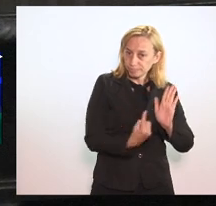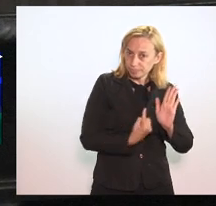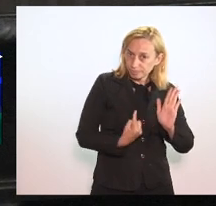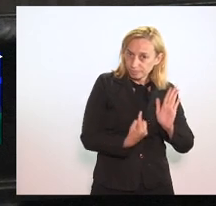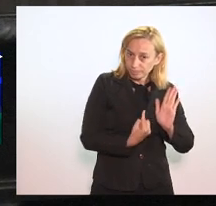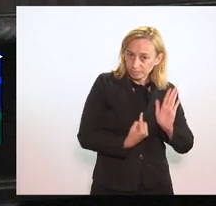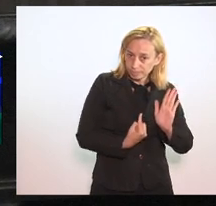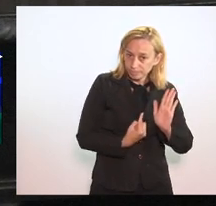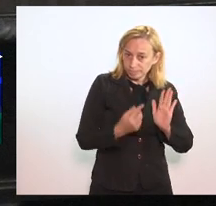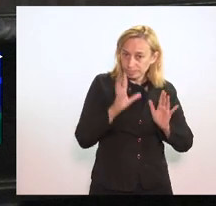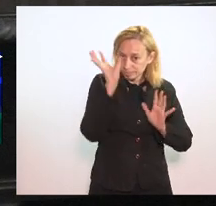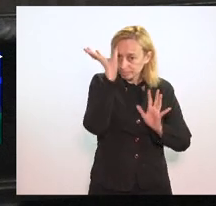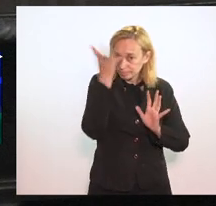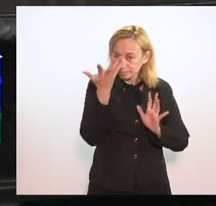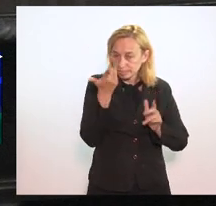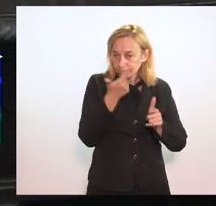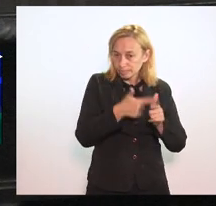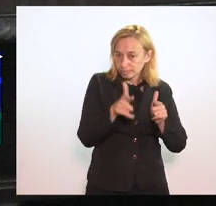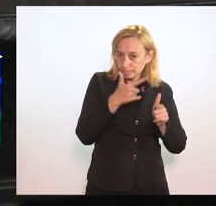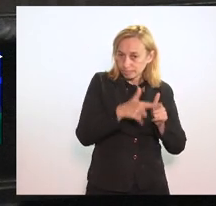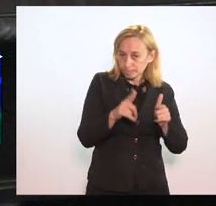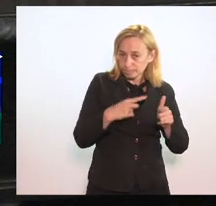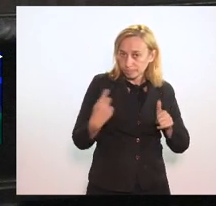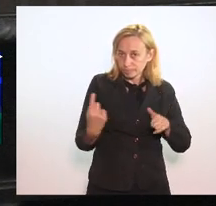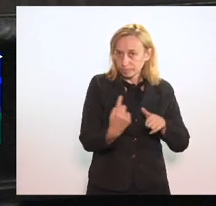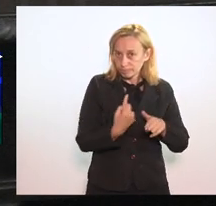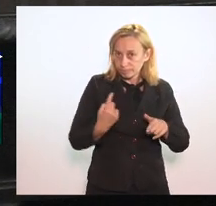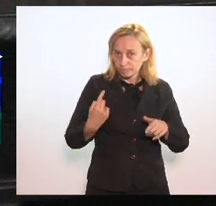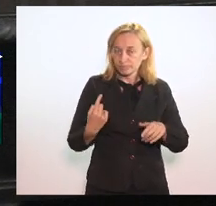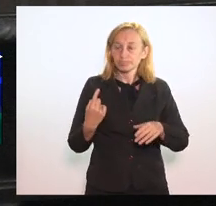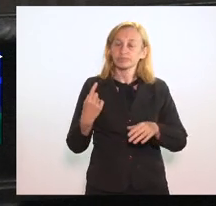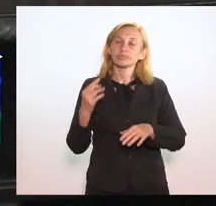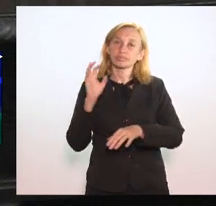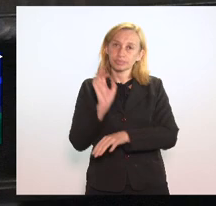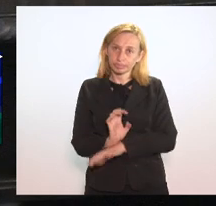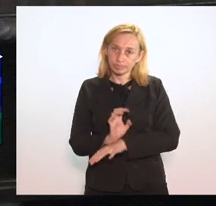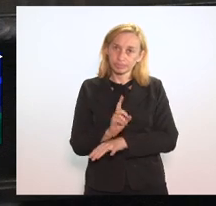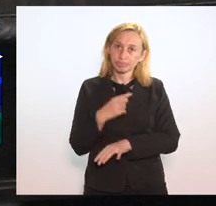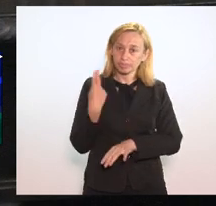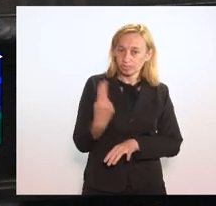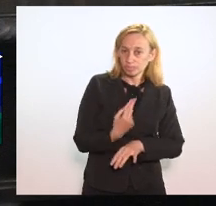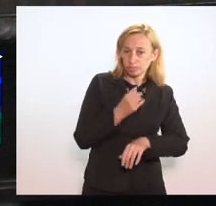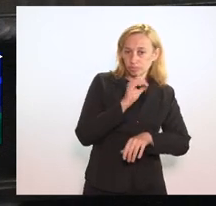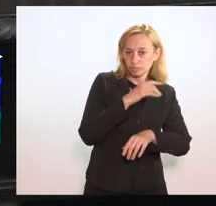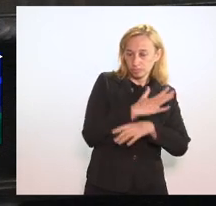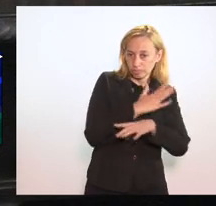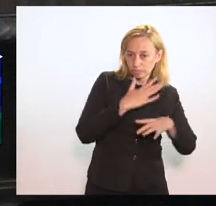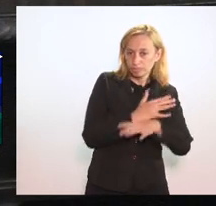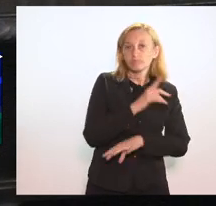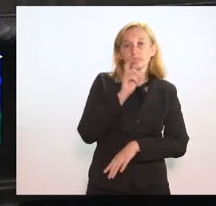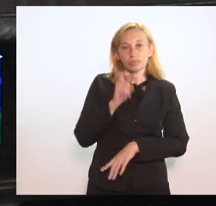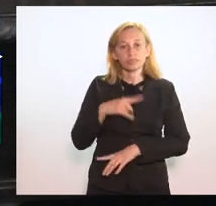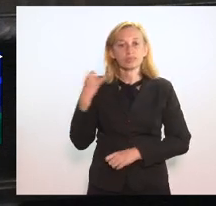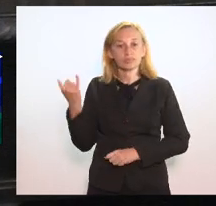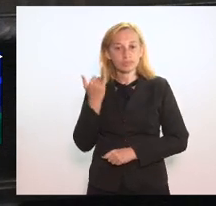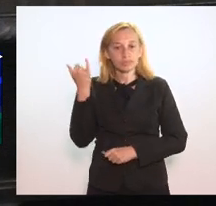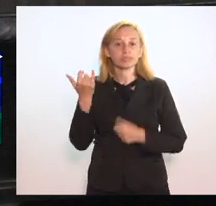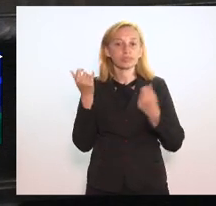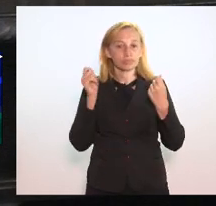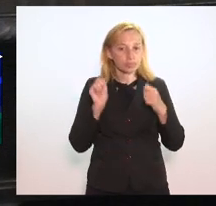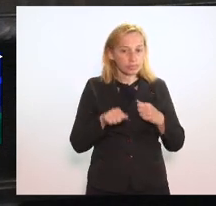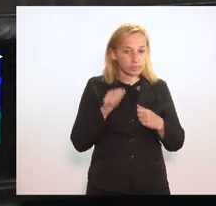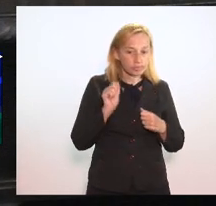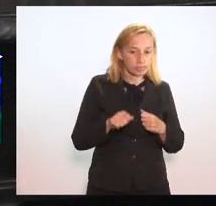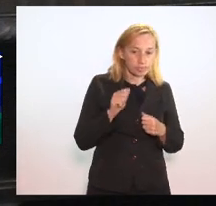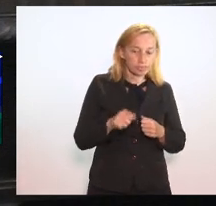vamos resolver os problemas da nossa do nosso Estado da nossa cidade será necessário sim